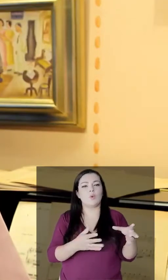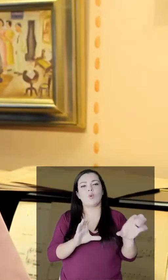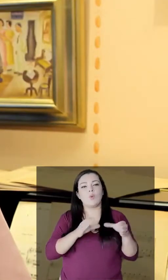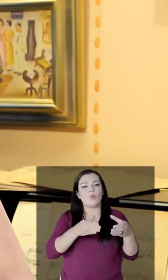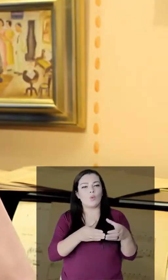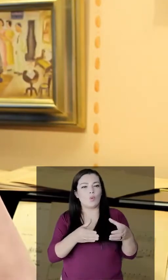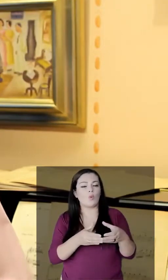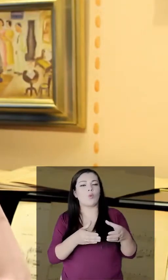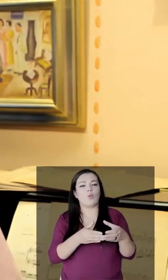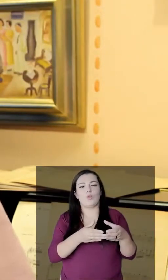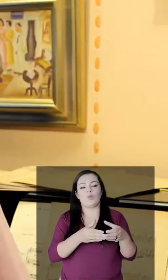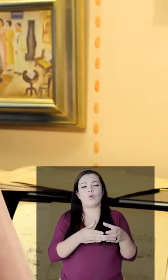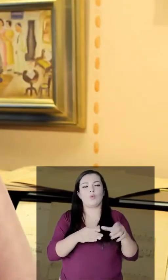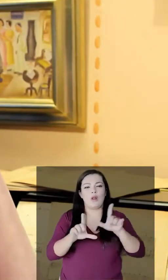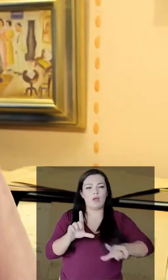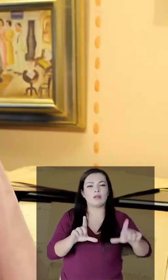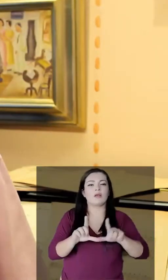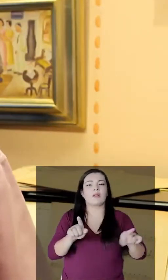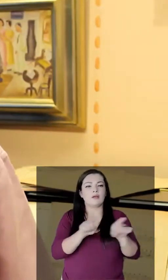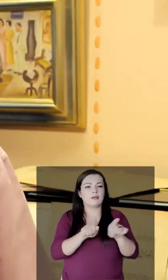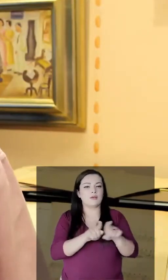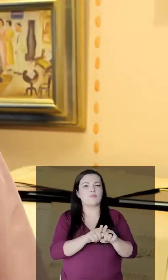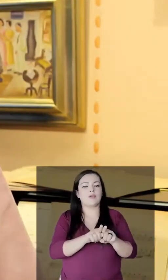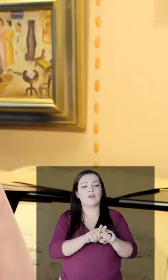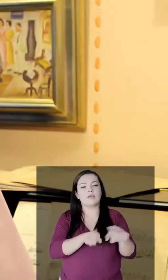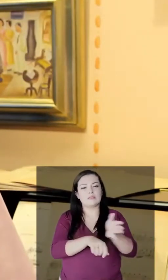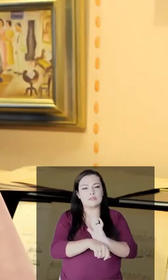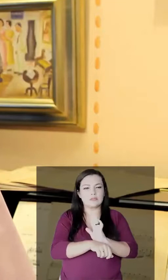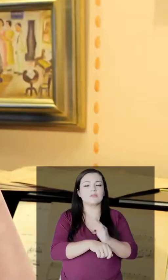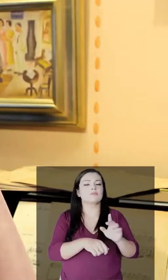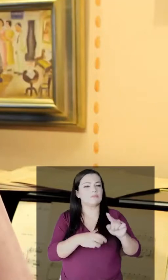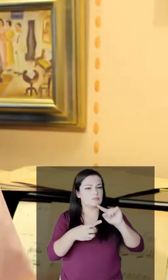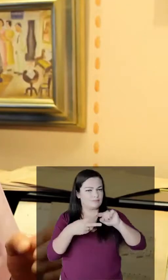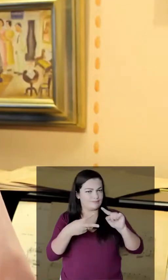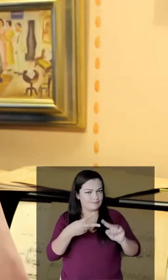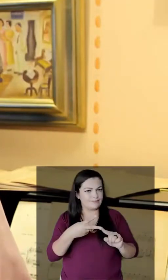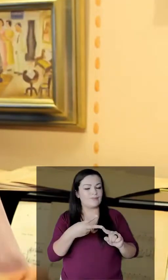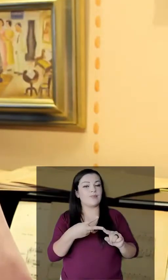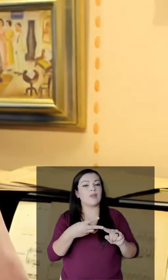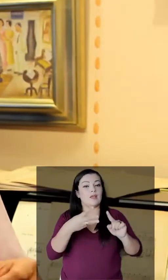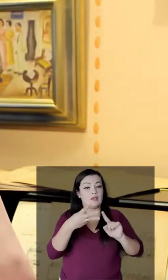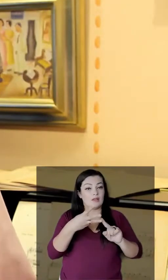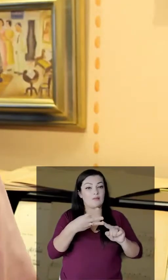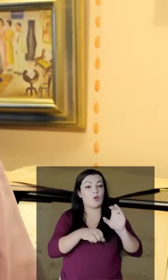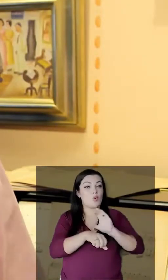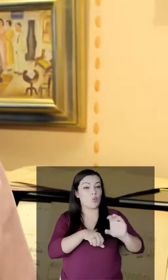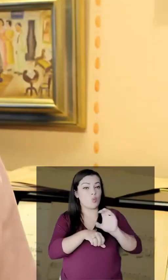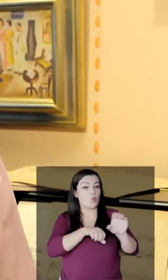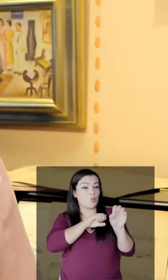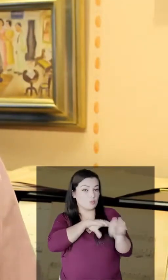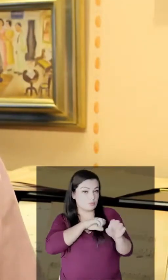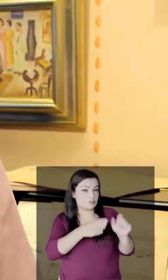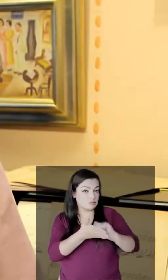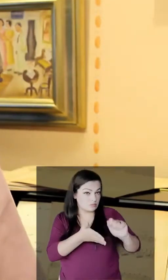de Almeida e também o programa Cinematógrafos do mesmo museu, além do curso de livro de preparação do escritor